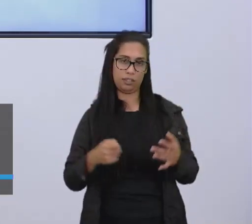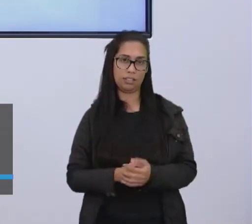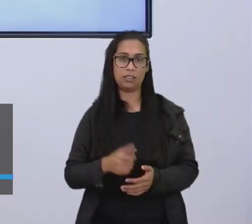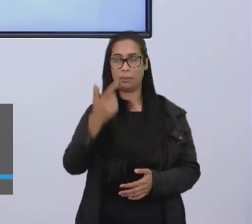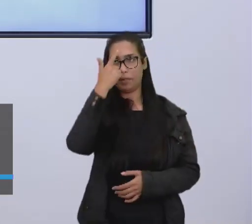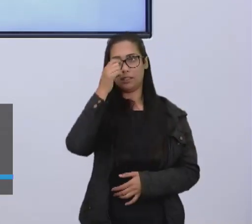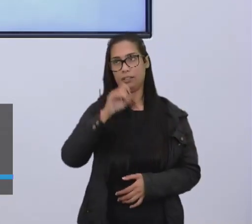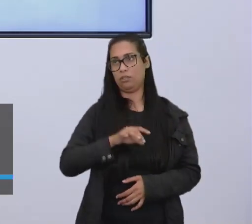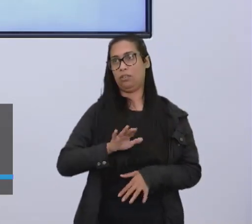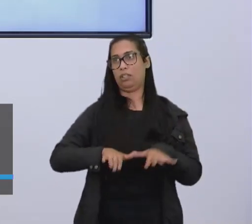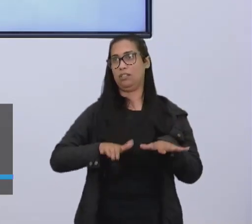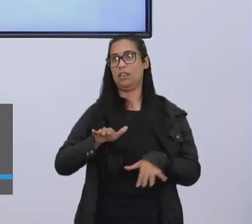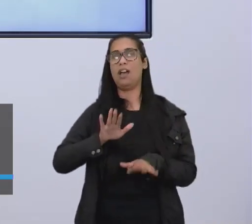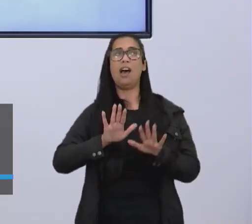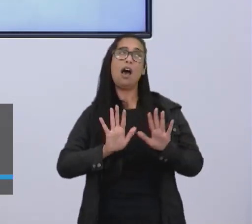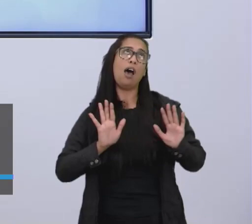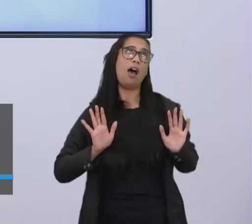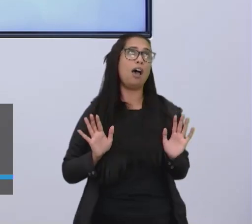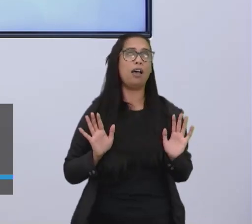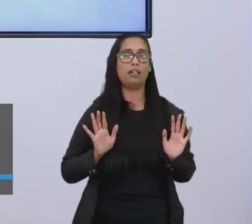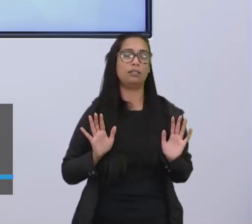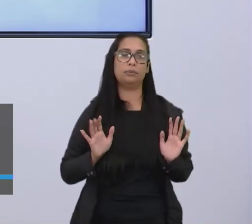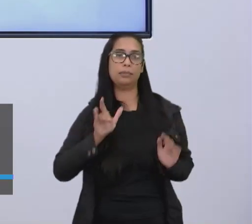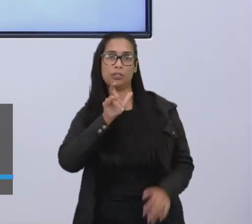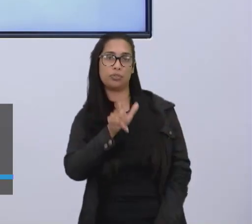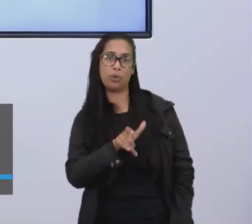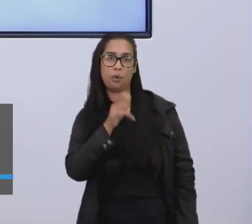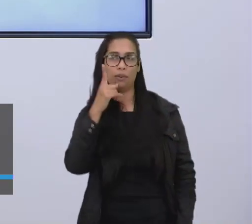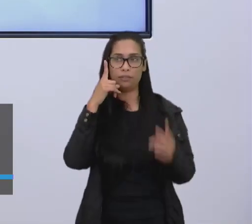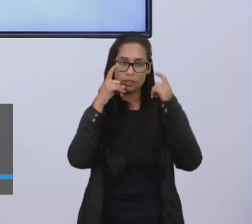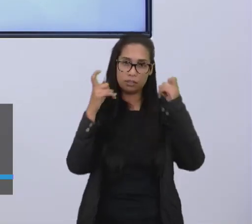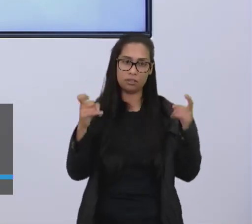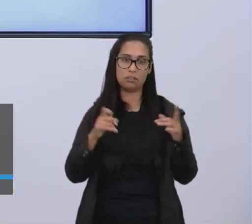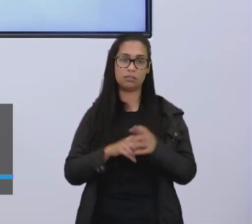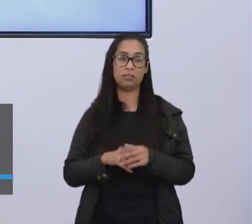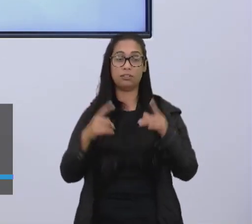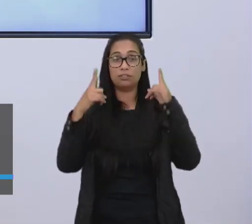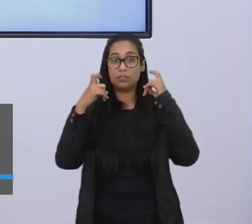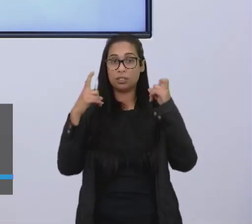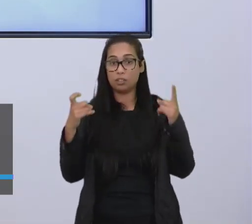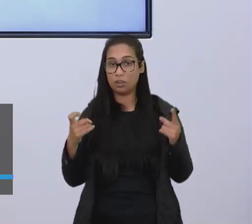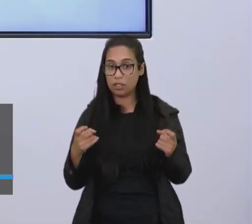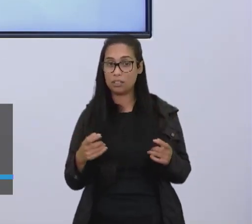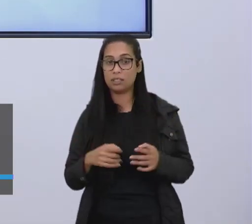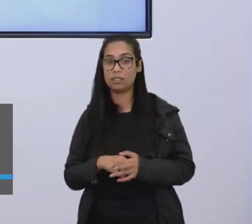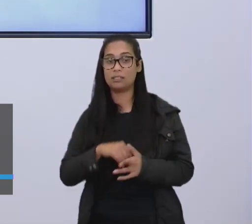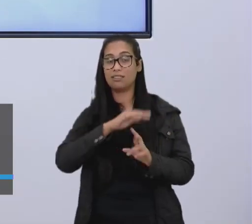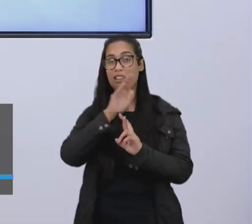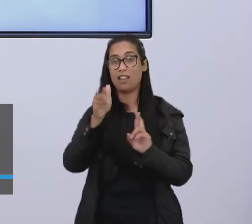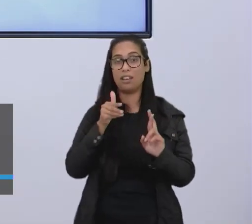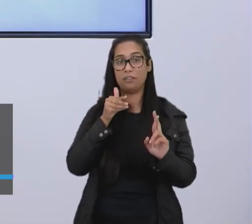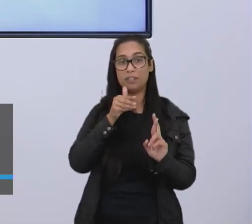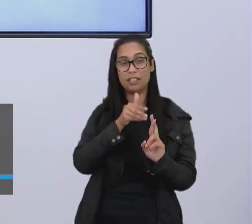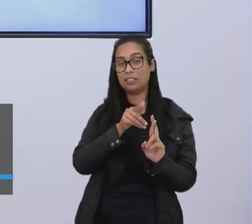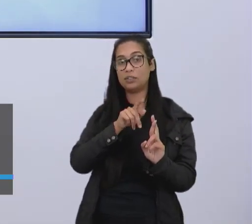mas essas pessoas são violentas. A violência, nesse caso, é um reflexo da outra